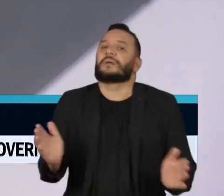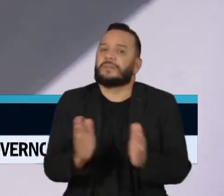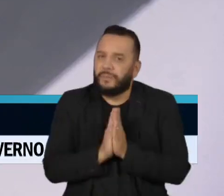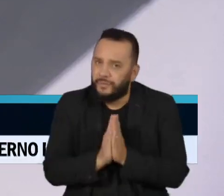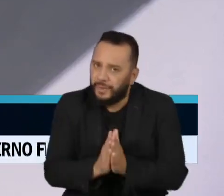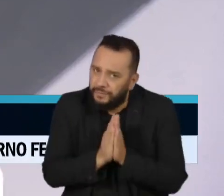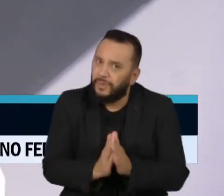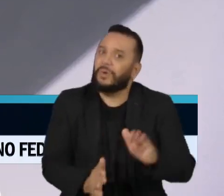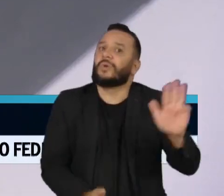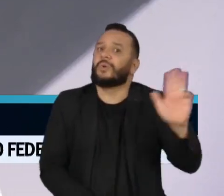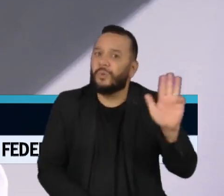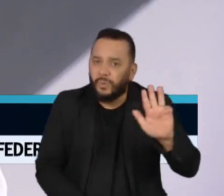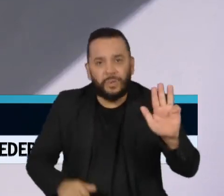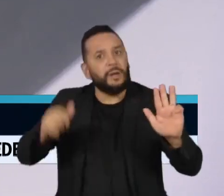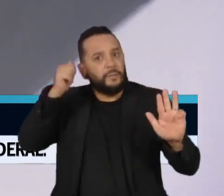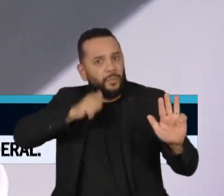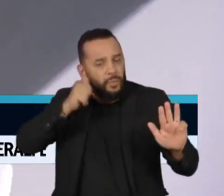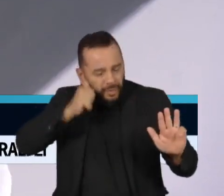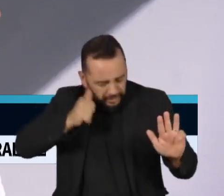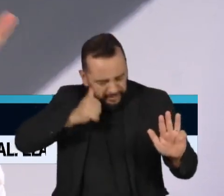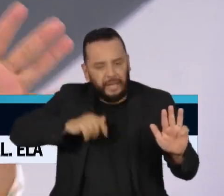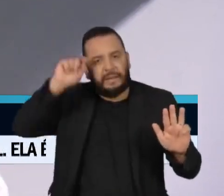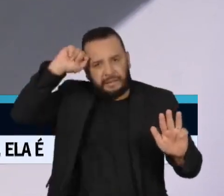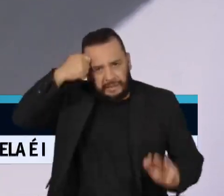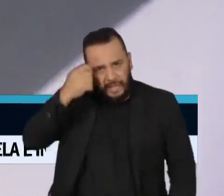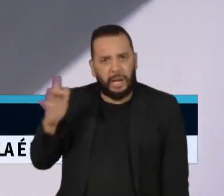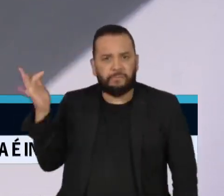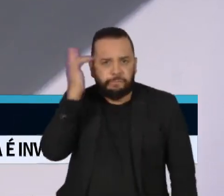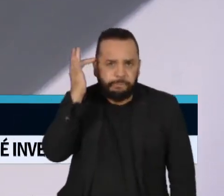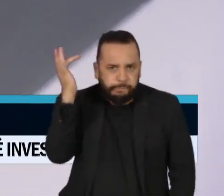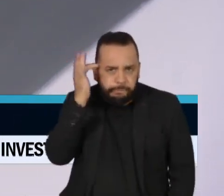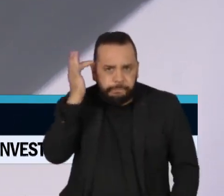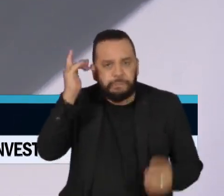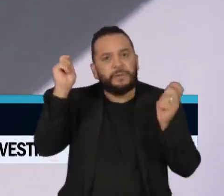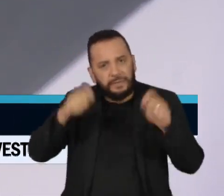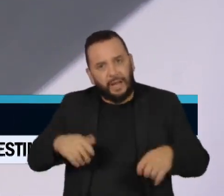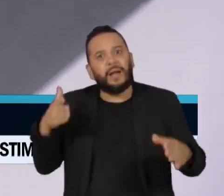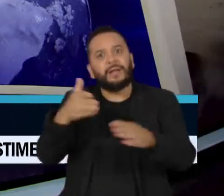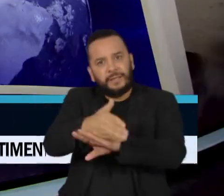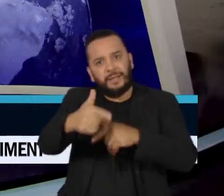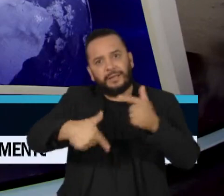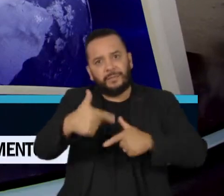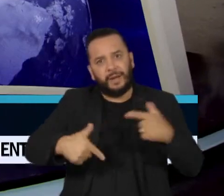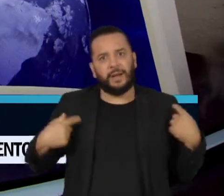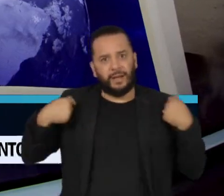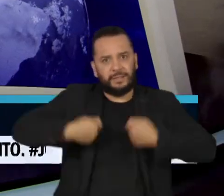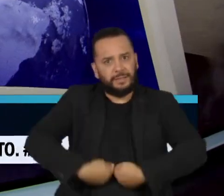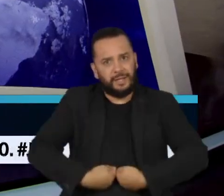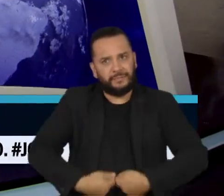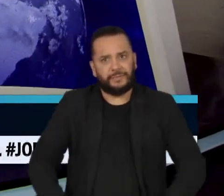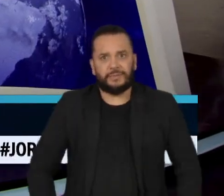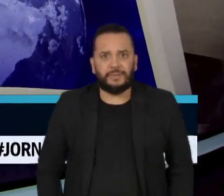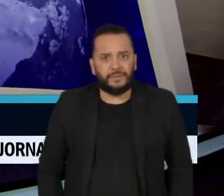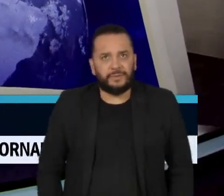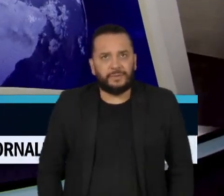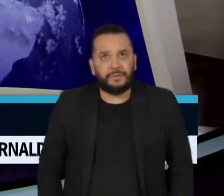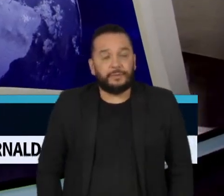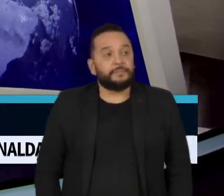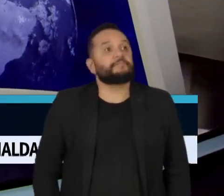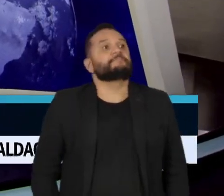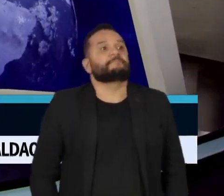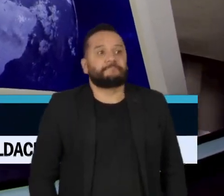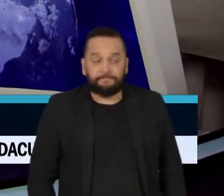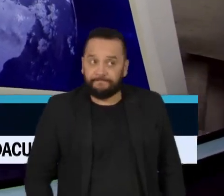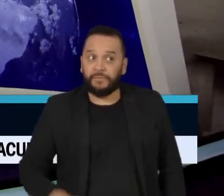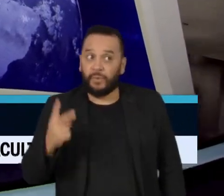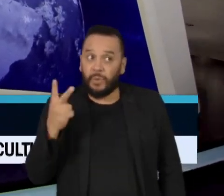que há mulheres negras altamente gabaritadas para esse cargo. Vila, nós estamos falando de 200